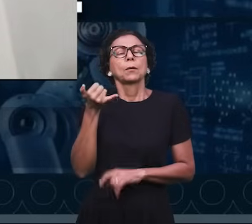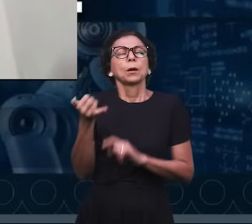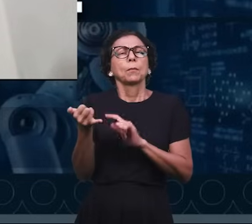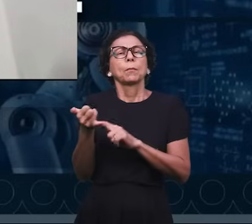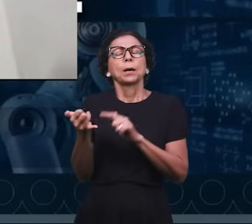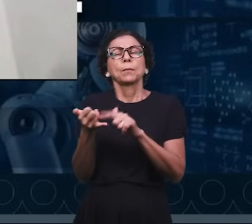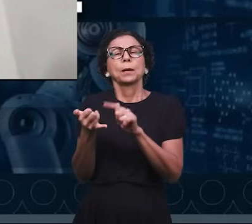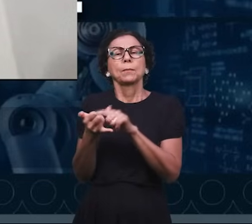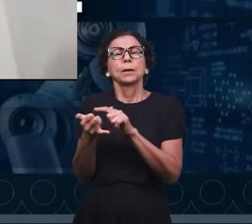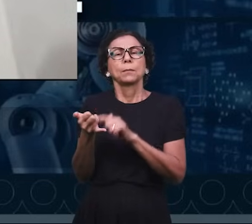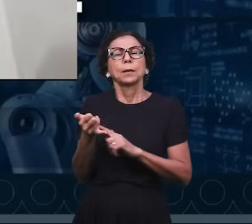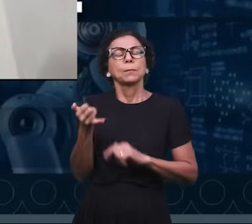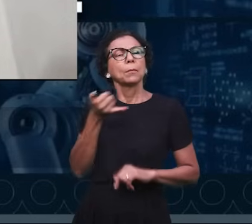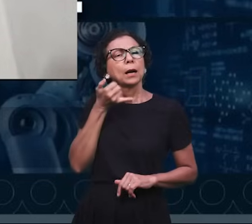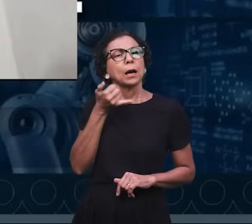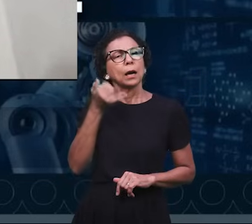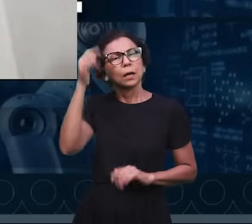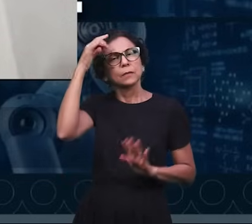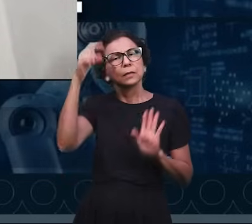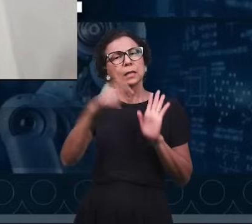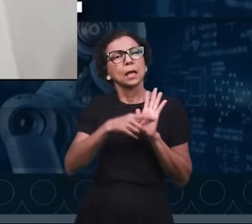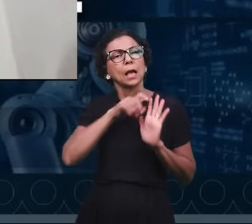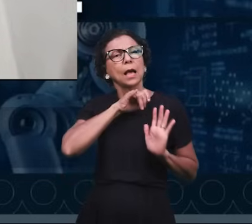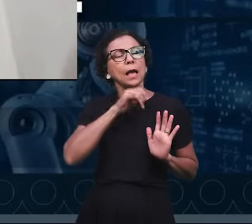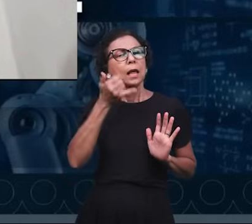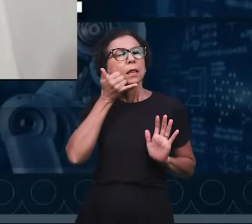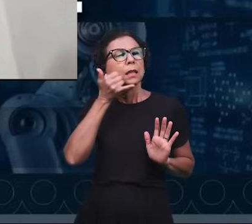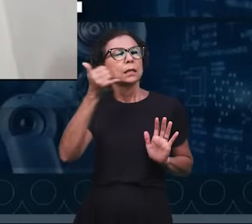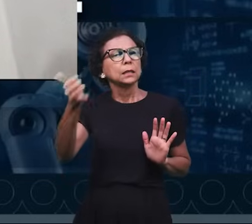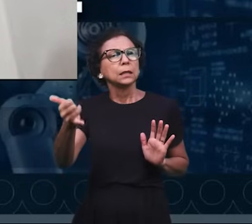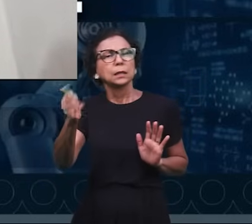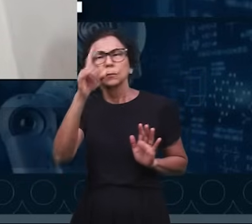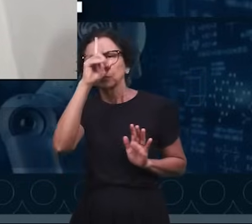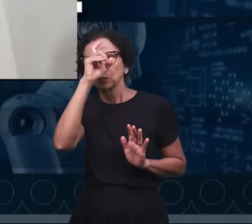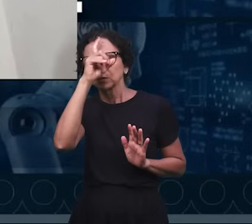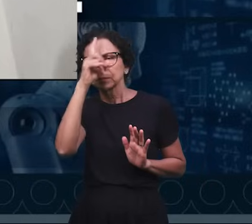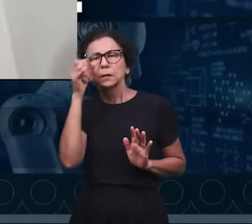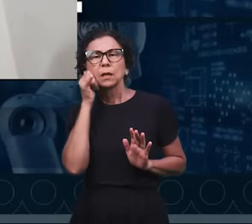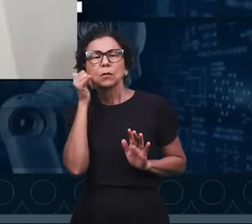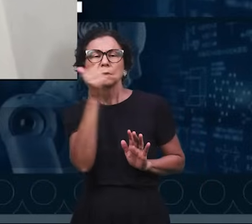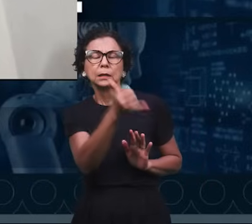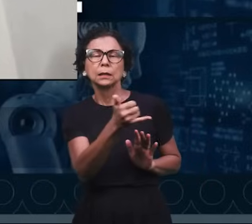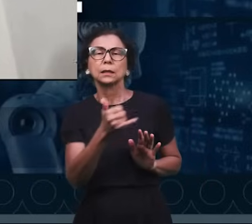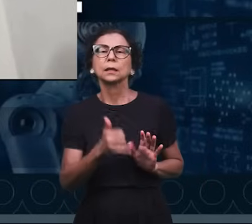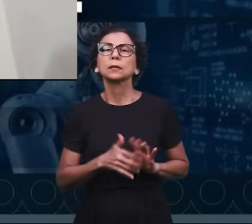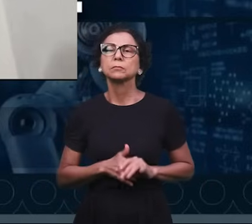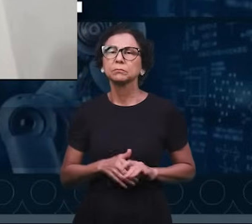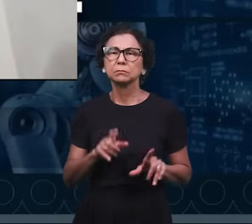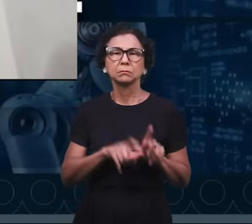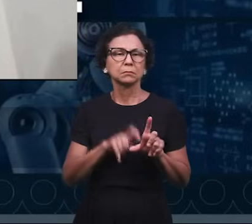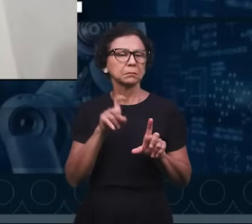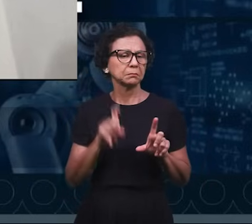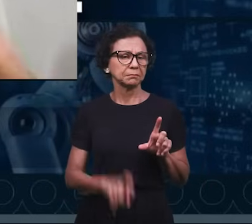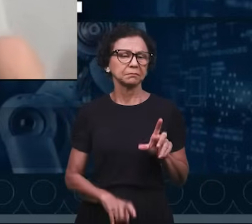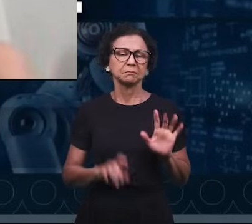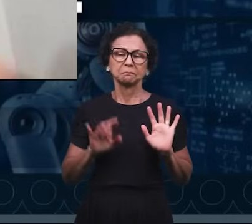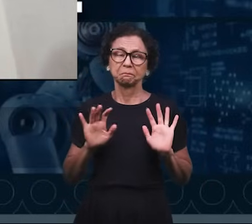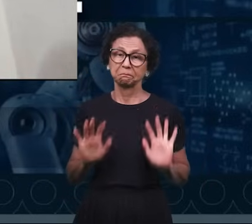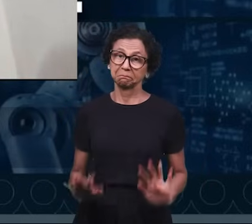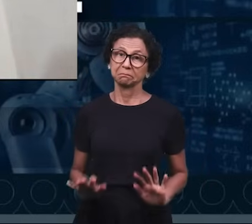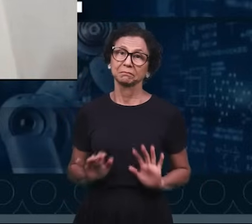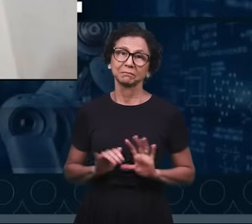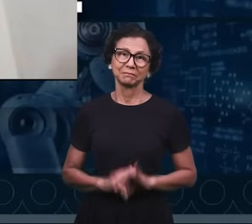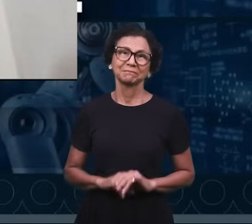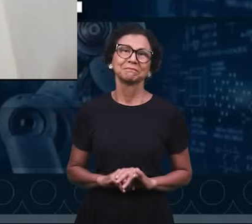esse aparato facilitando, né, a medicina e também facilitando, né, a vida do homem,